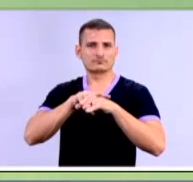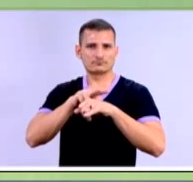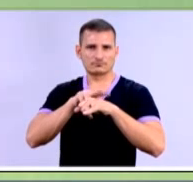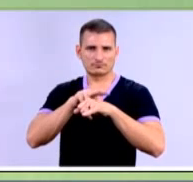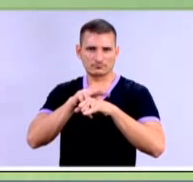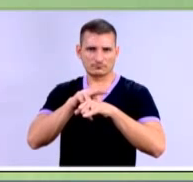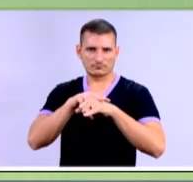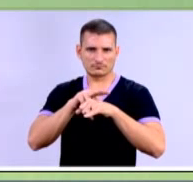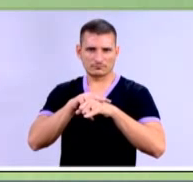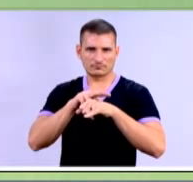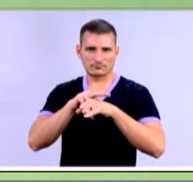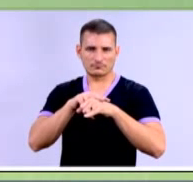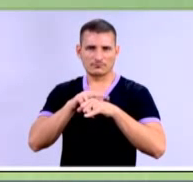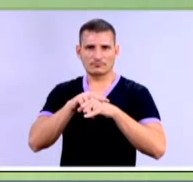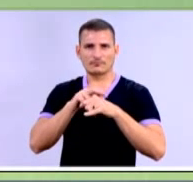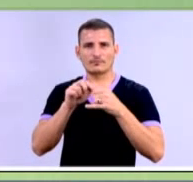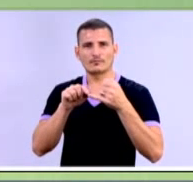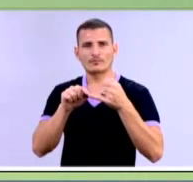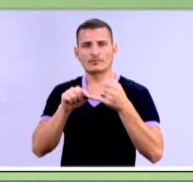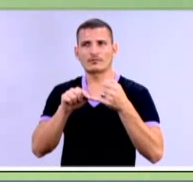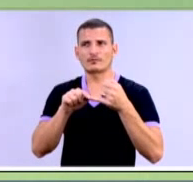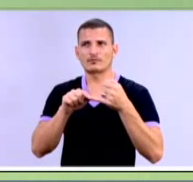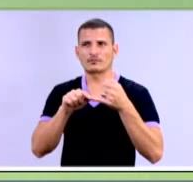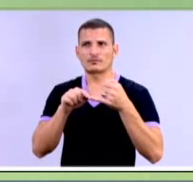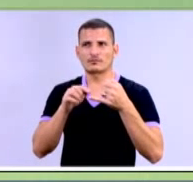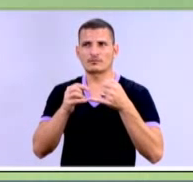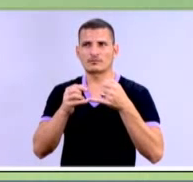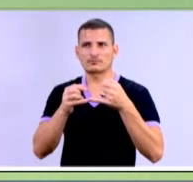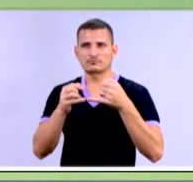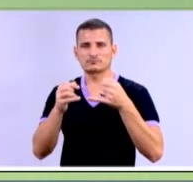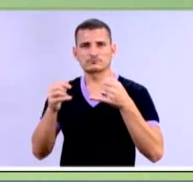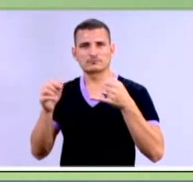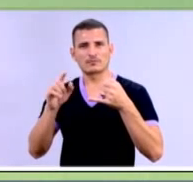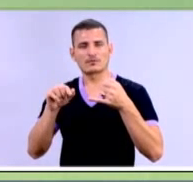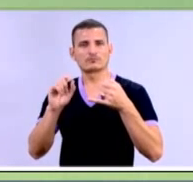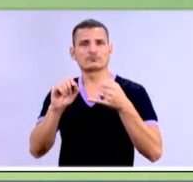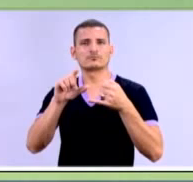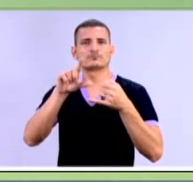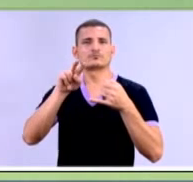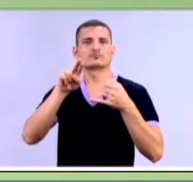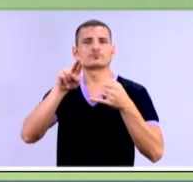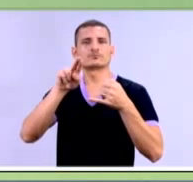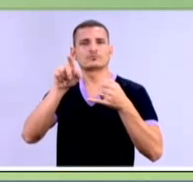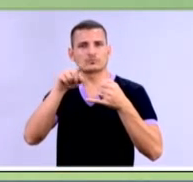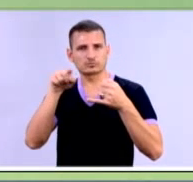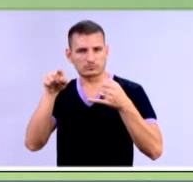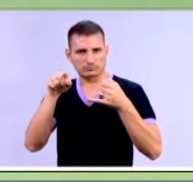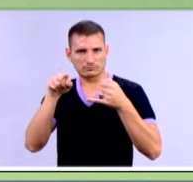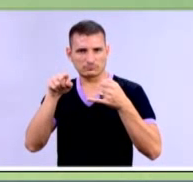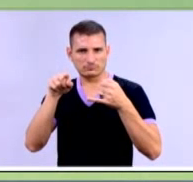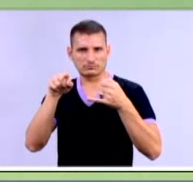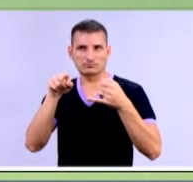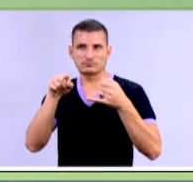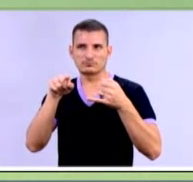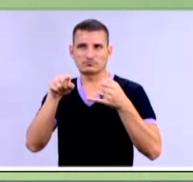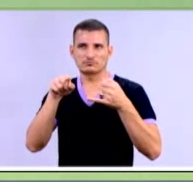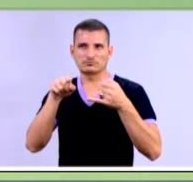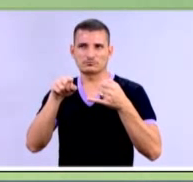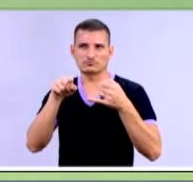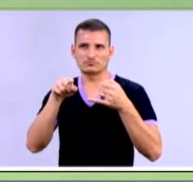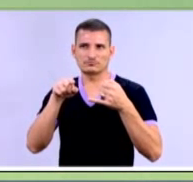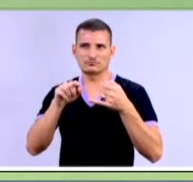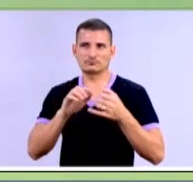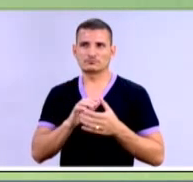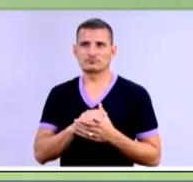luz, ela acontece através da reflexão total da luz, né? Então o meio de transmissão é a própria fibra. E o